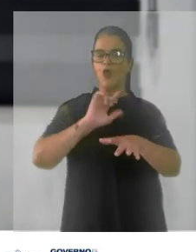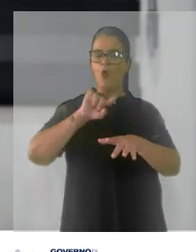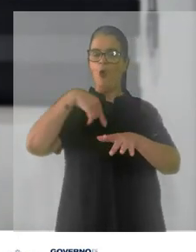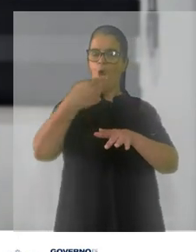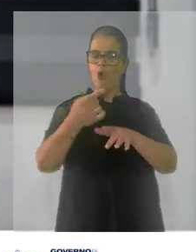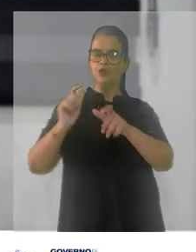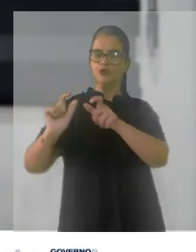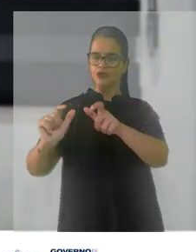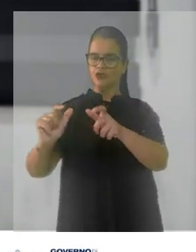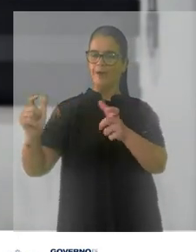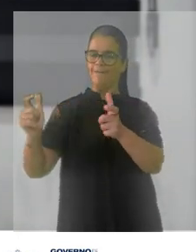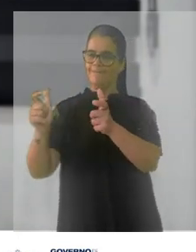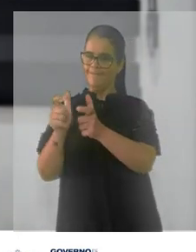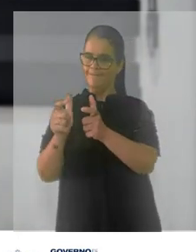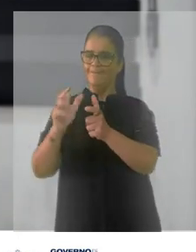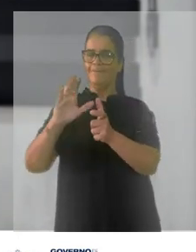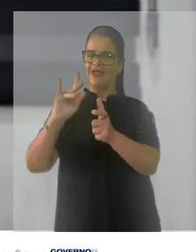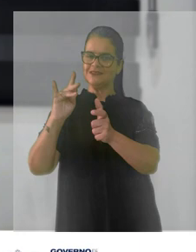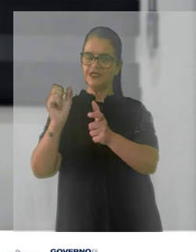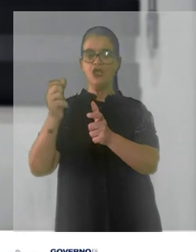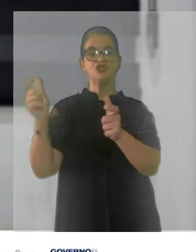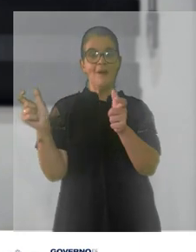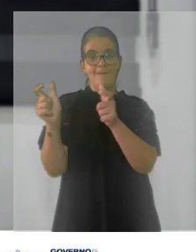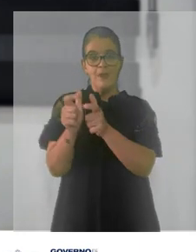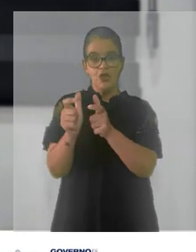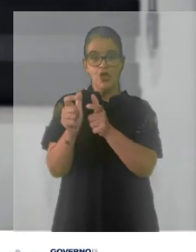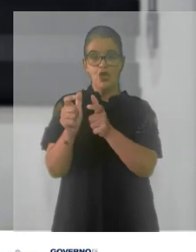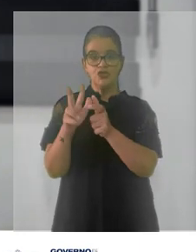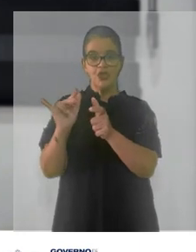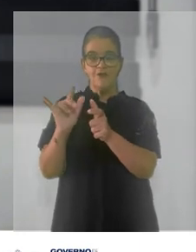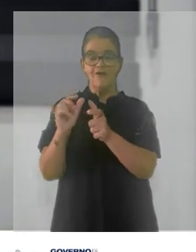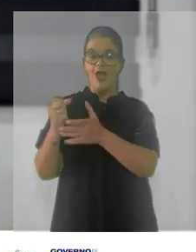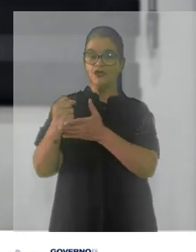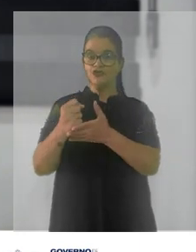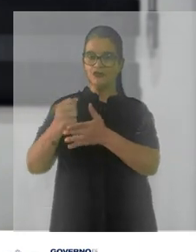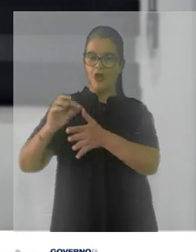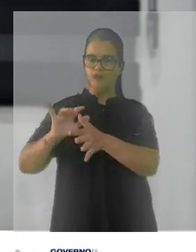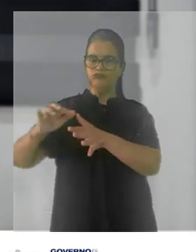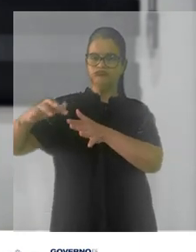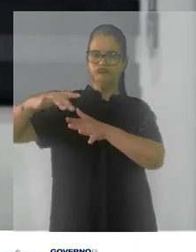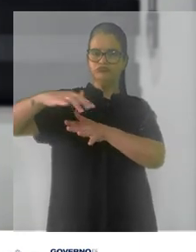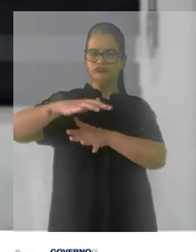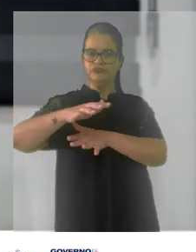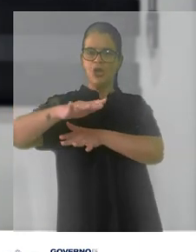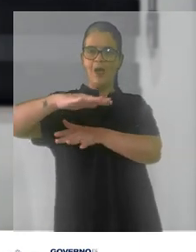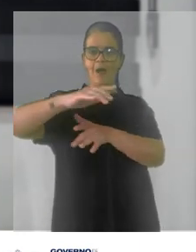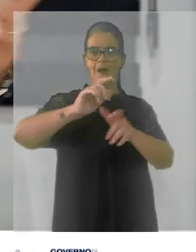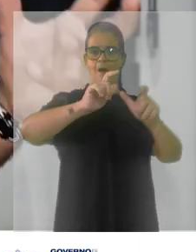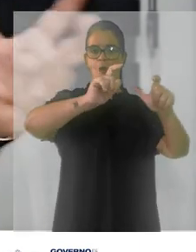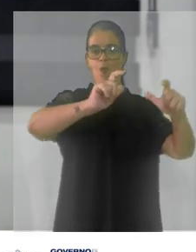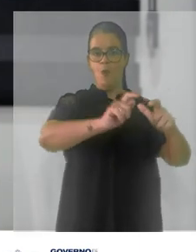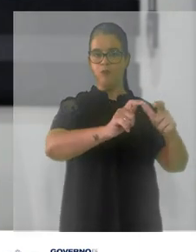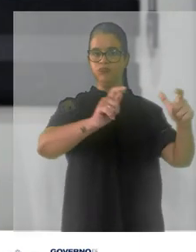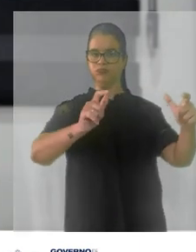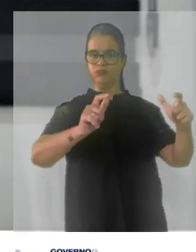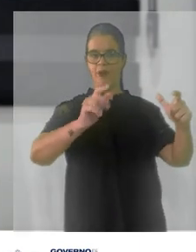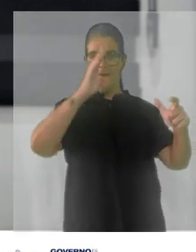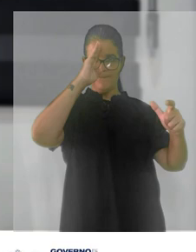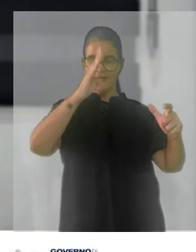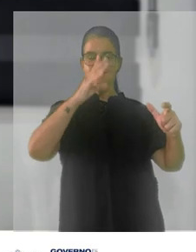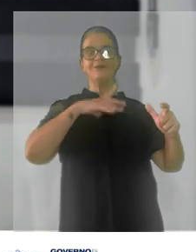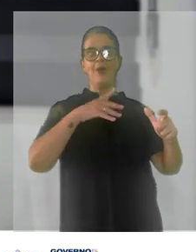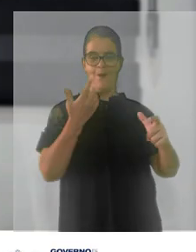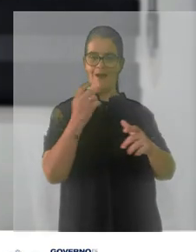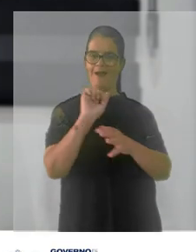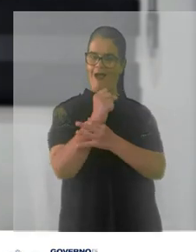sub-bacias, bacias menores, que confluem para o rio principal e a partir daí garantem a estrutura